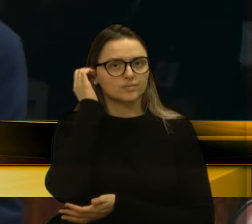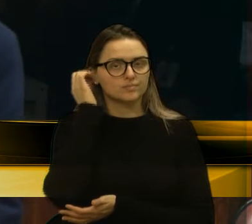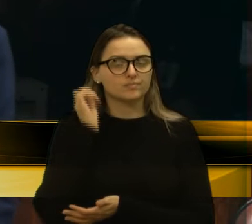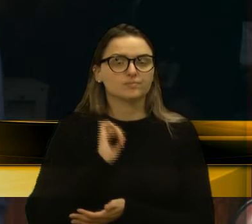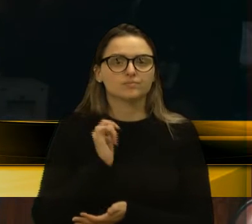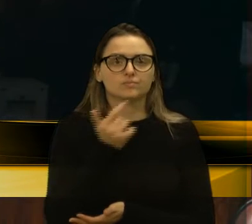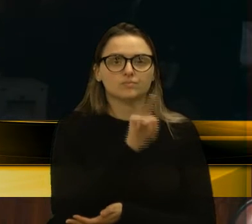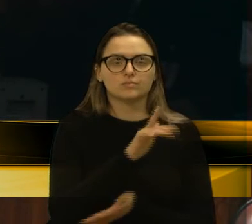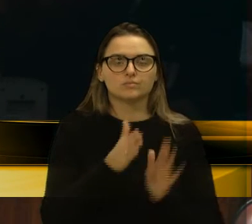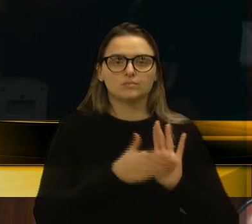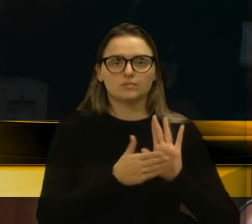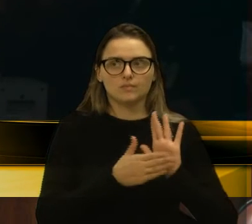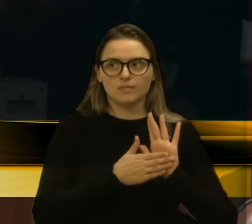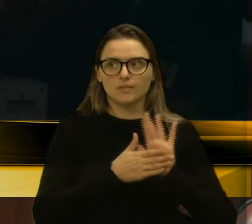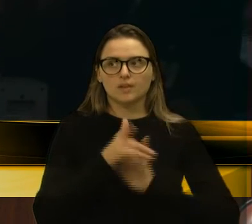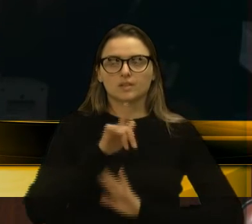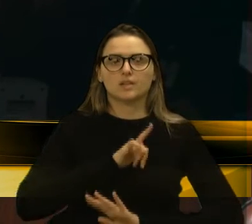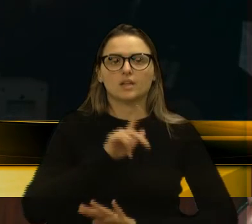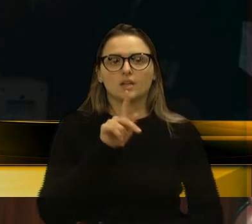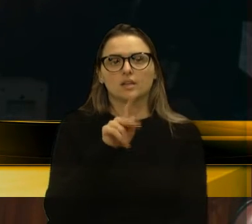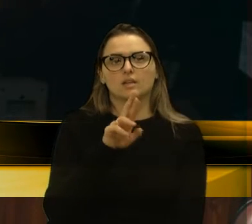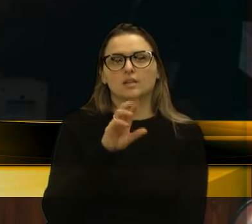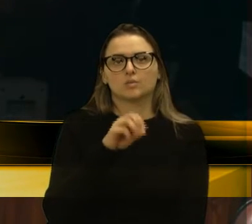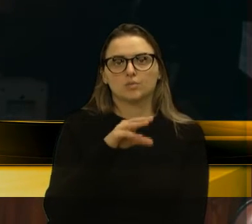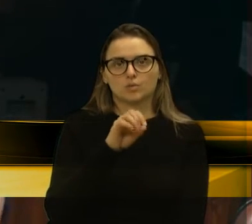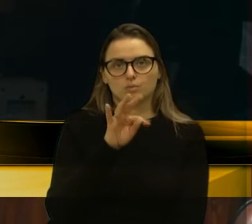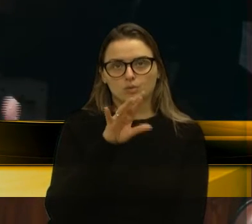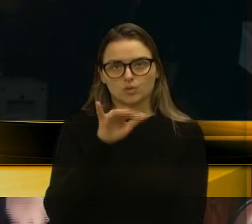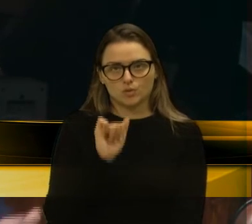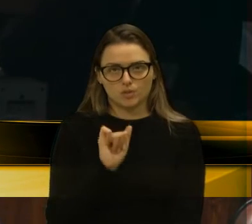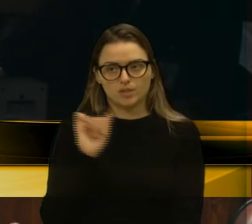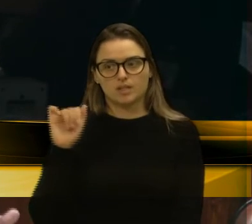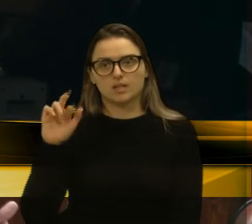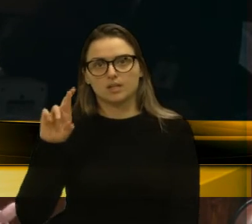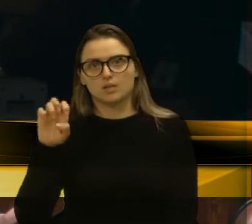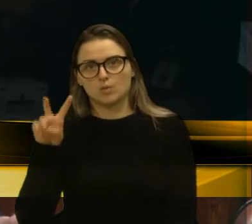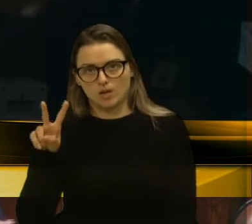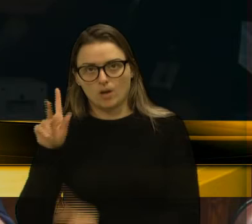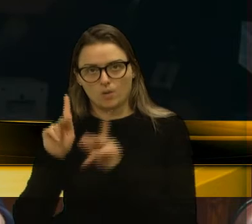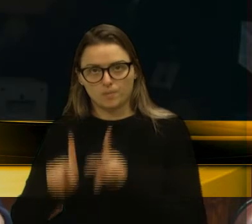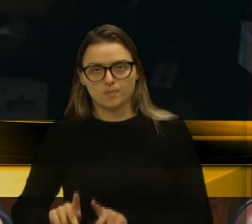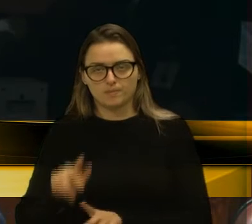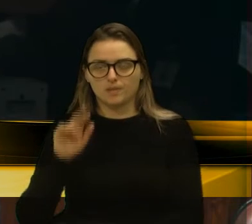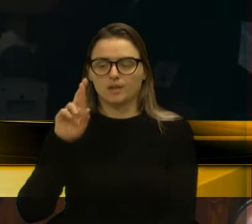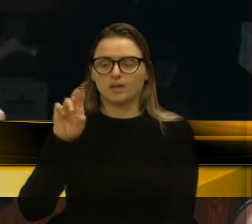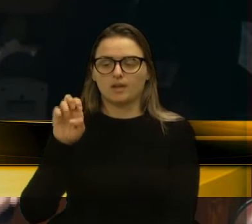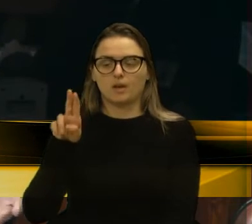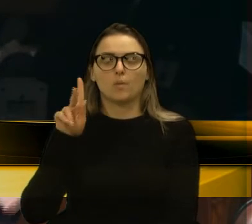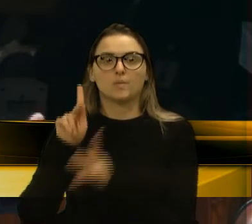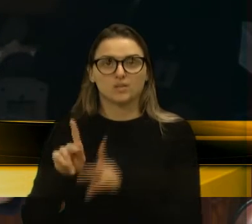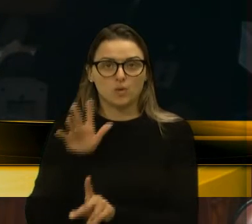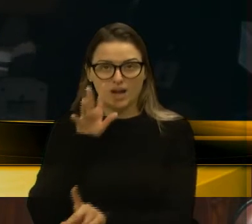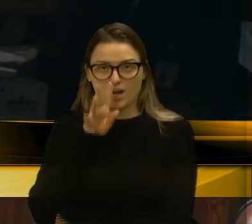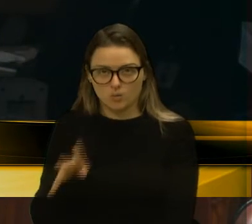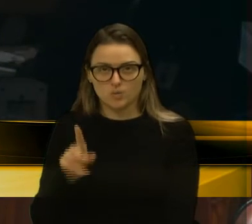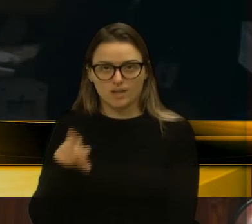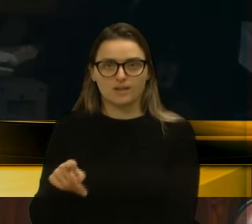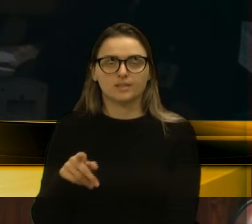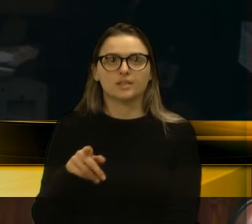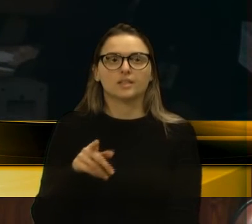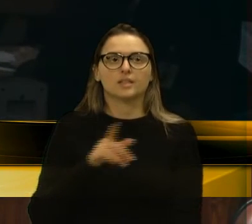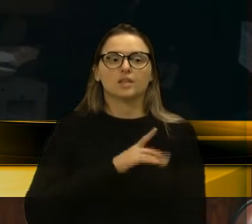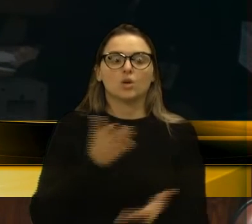iniciativa que prevê que a promotoria e o réu possam fazer acordos, né, como a gente viu muito e hoje em dia